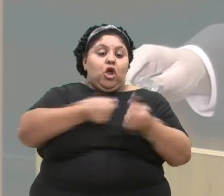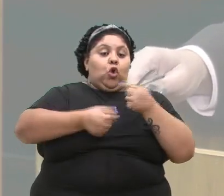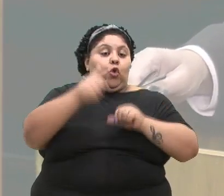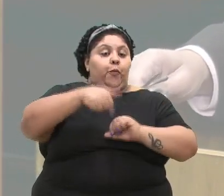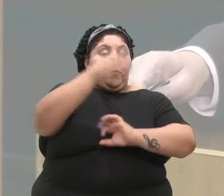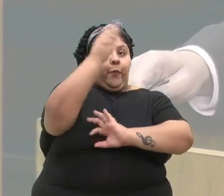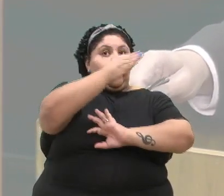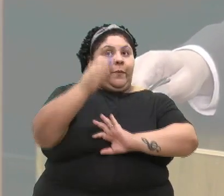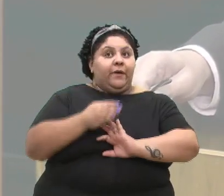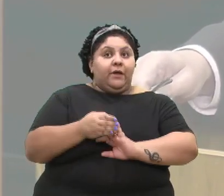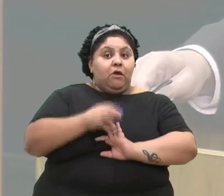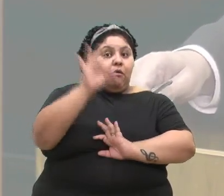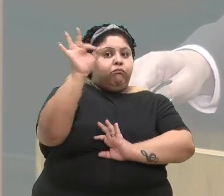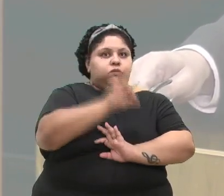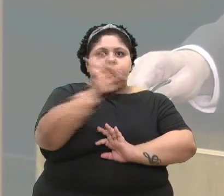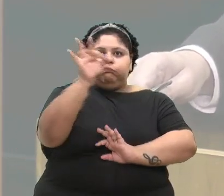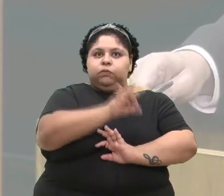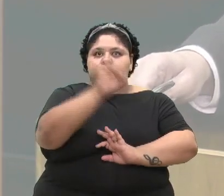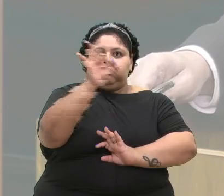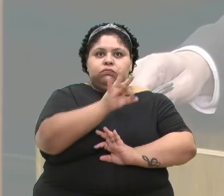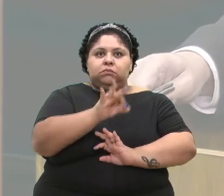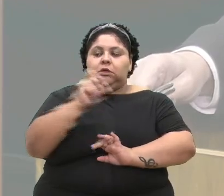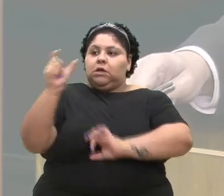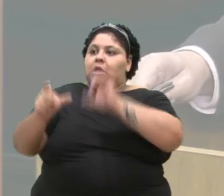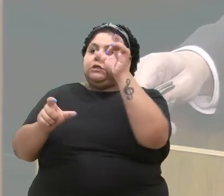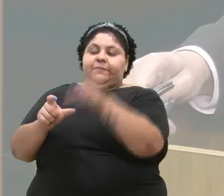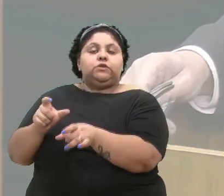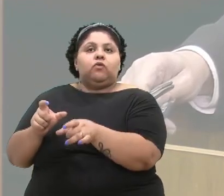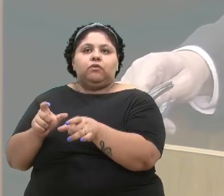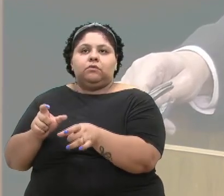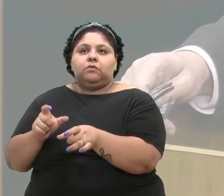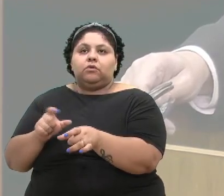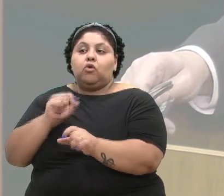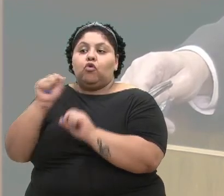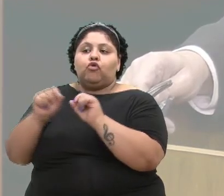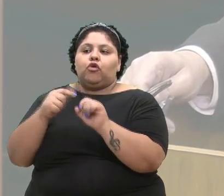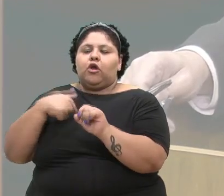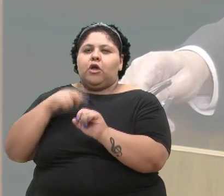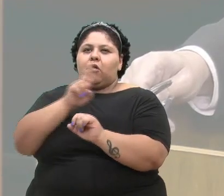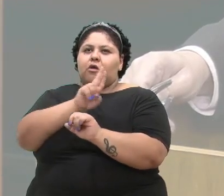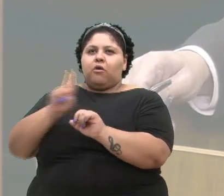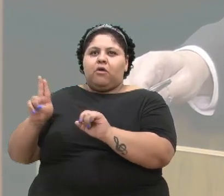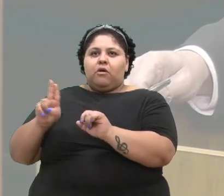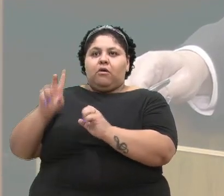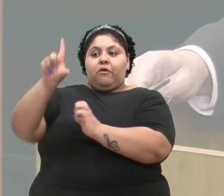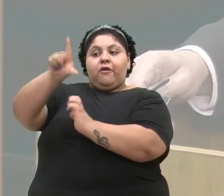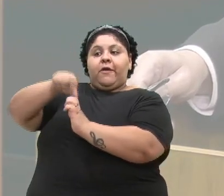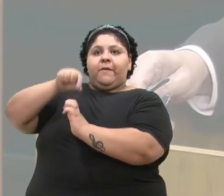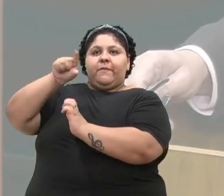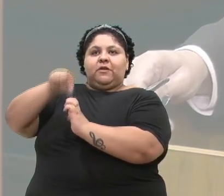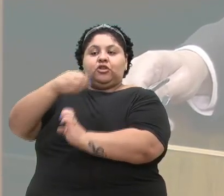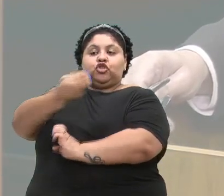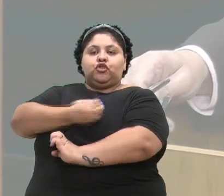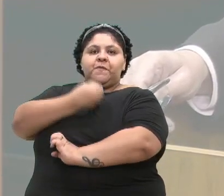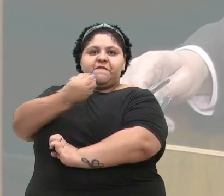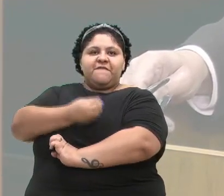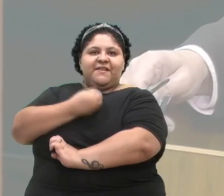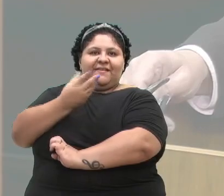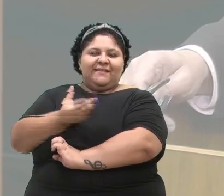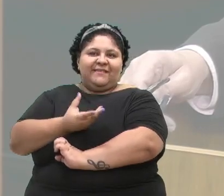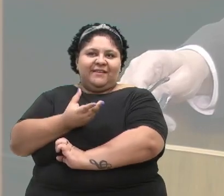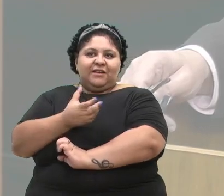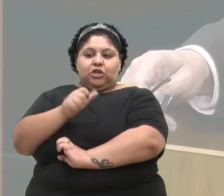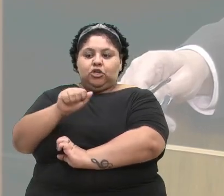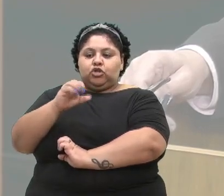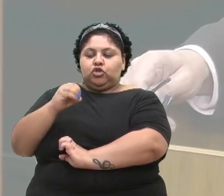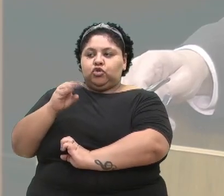sendo super taxada, as pessoas buscam o que eu chamo de empreendedorismo de sobrevivência. Já falei